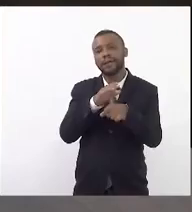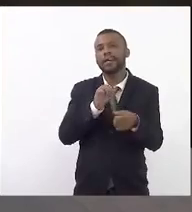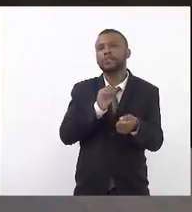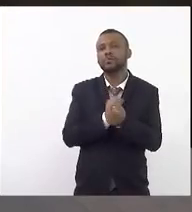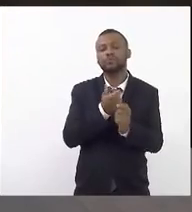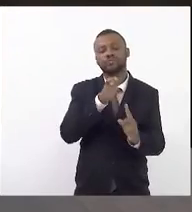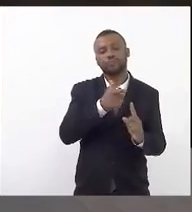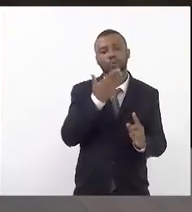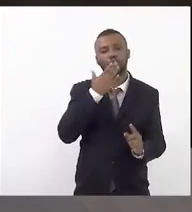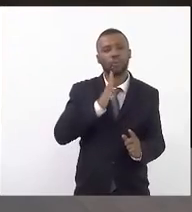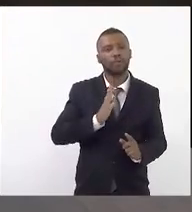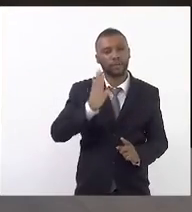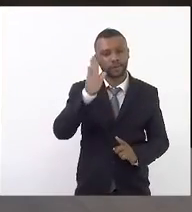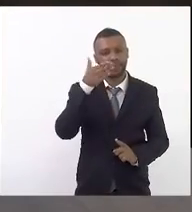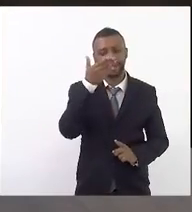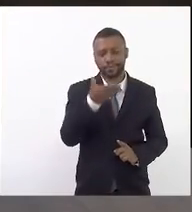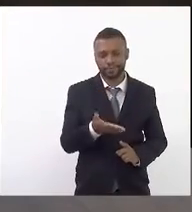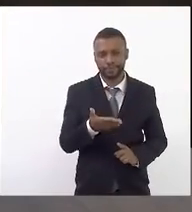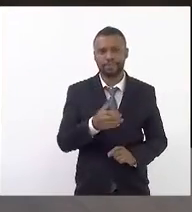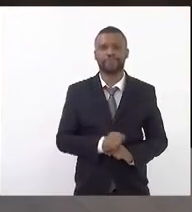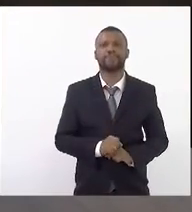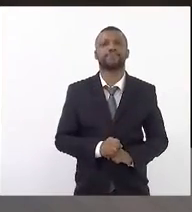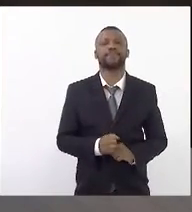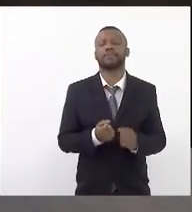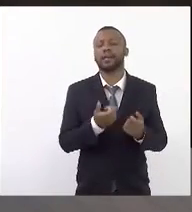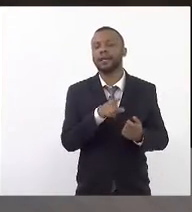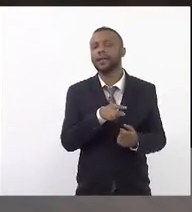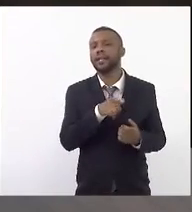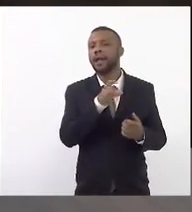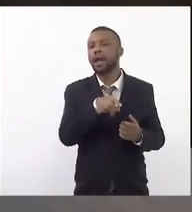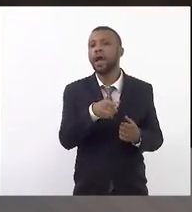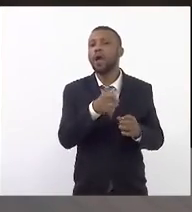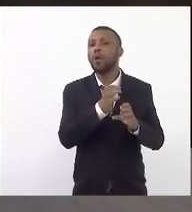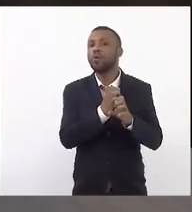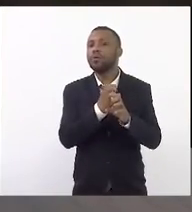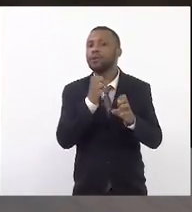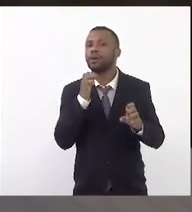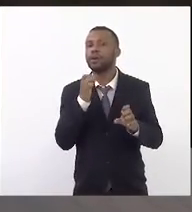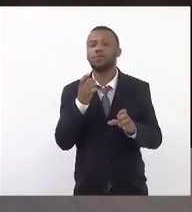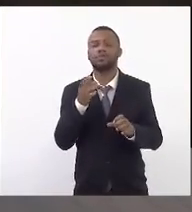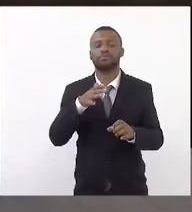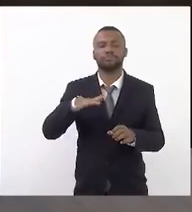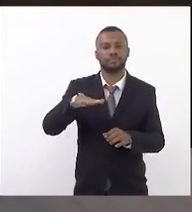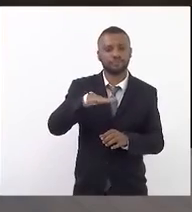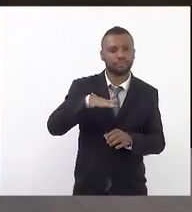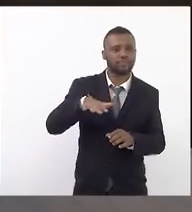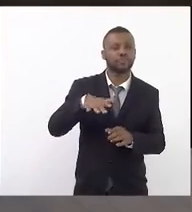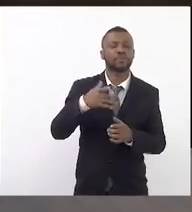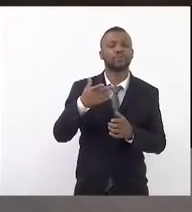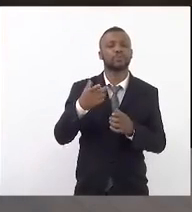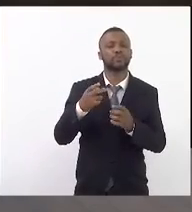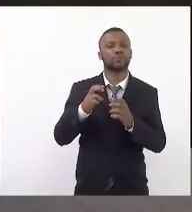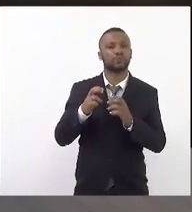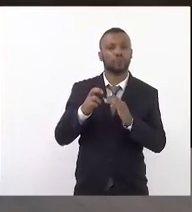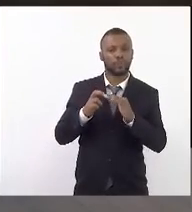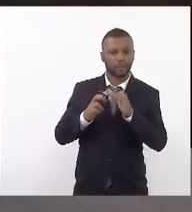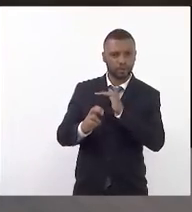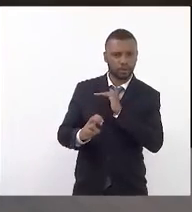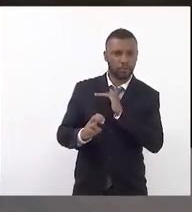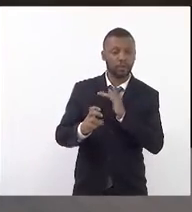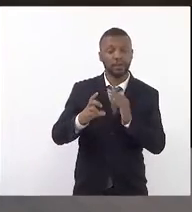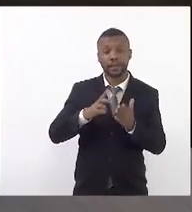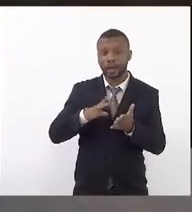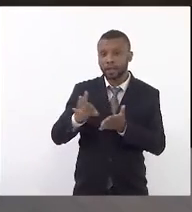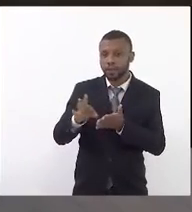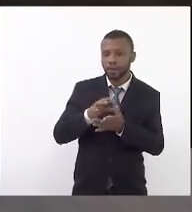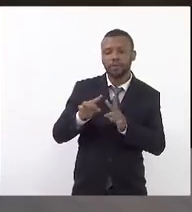candidato. Trata-se de um engenheiro do metrô, com matrícula no Estado, que tem